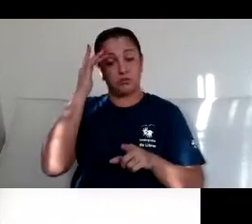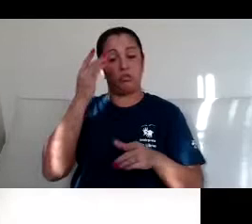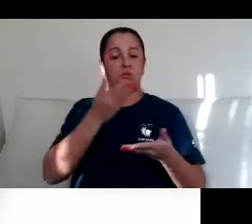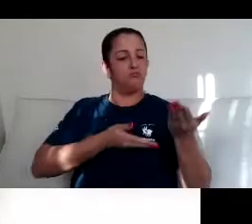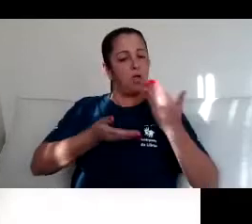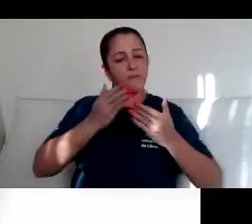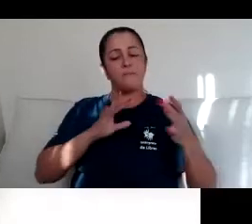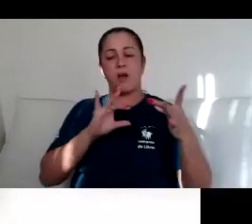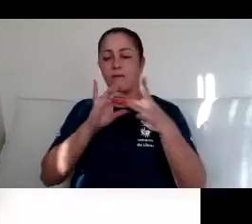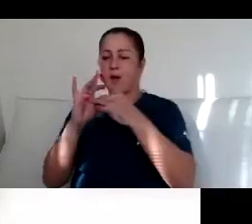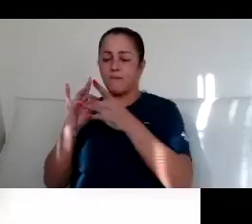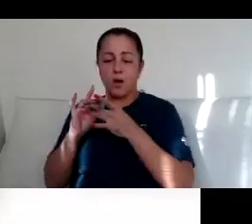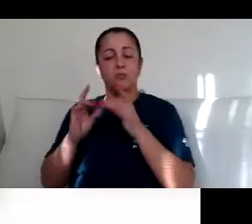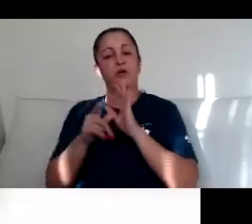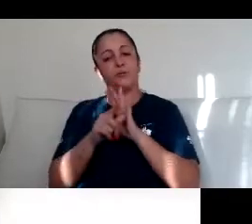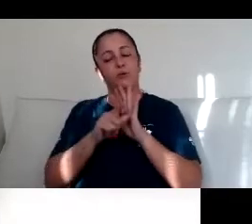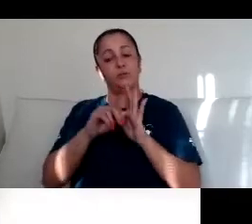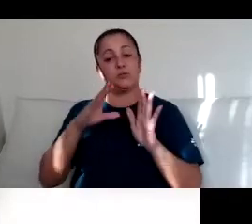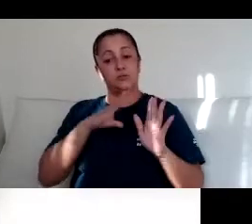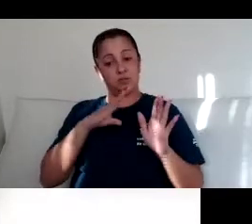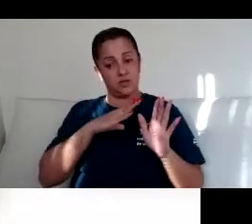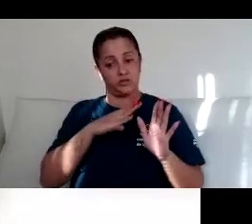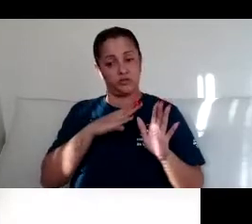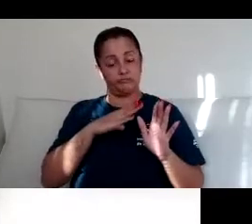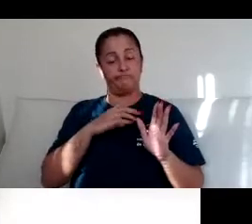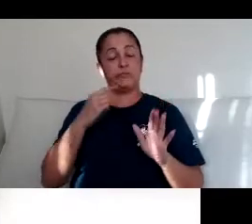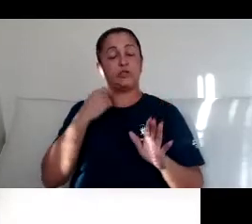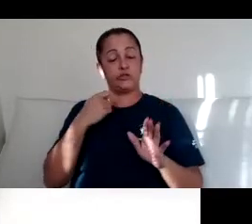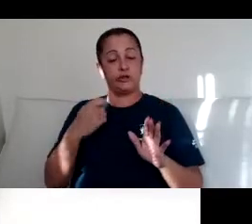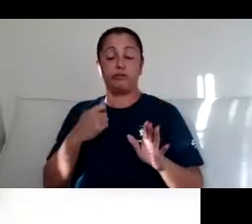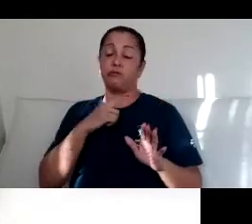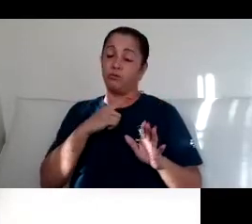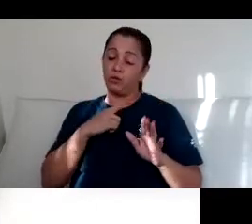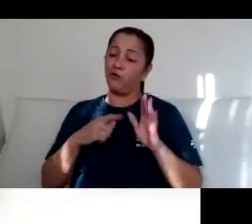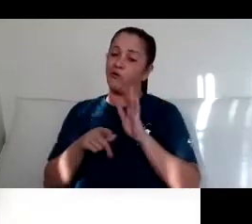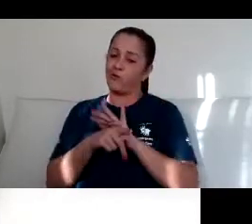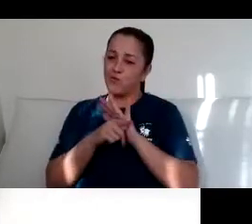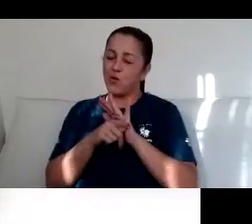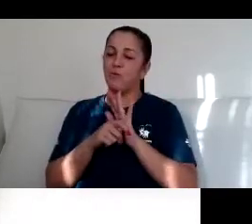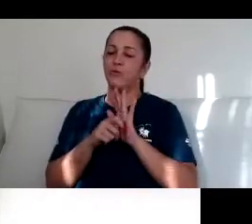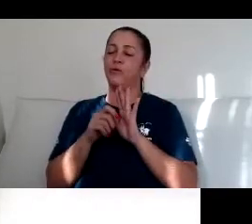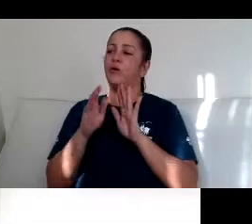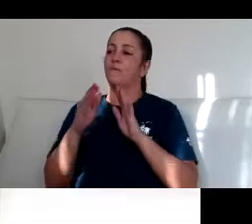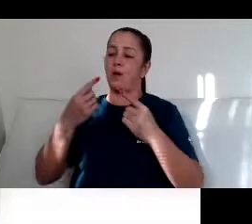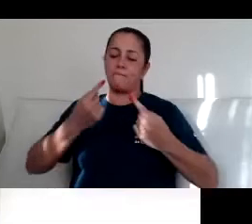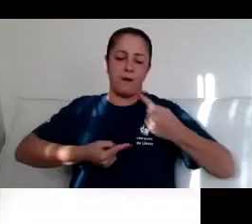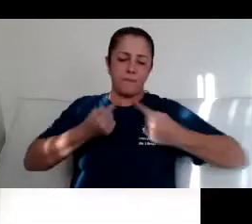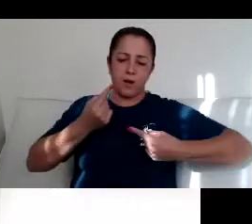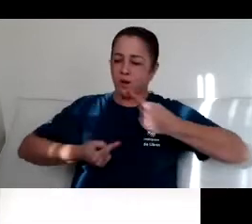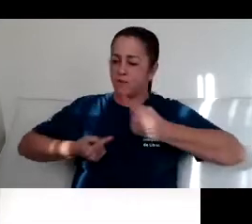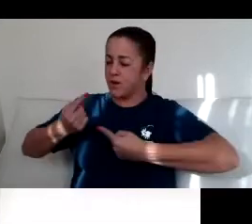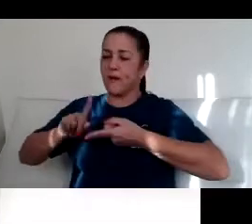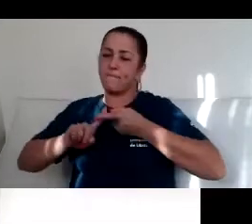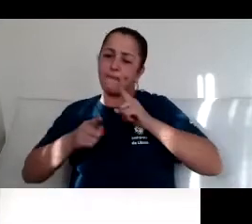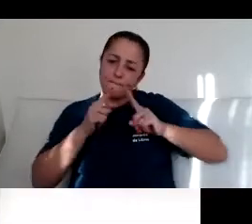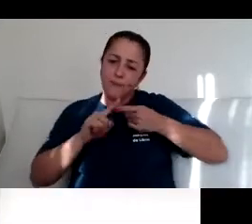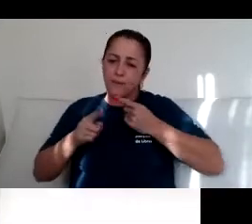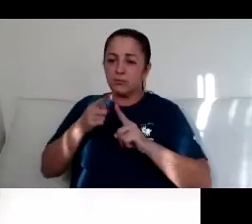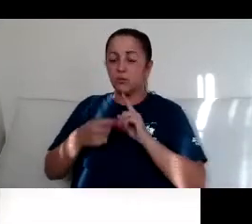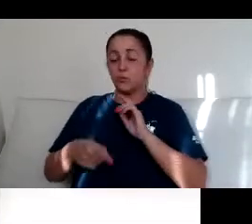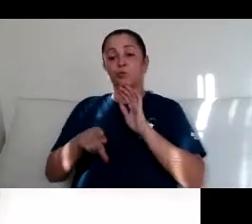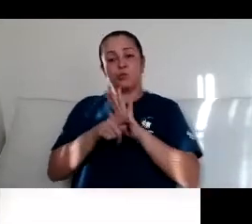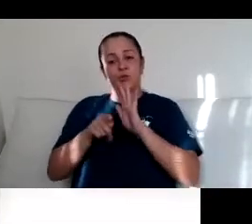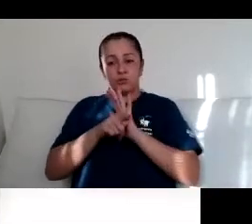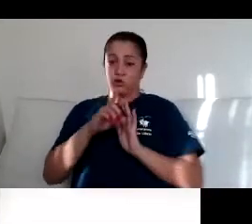biblioteca pública em Cidade de Tiradentes para debatermos o direito à cultura e à informação. Neste